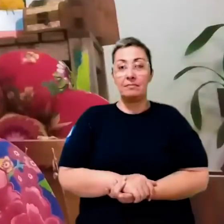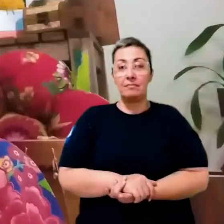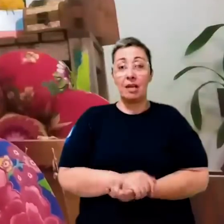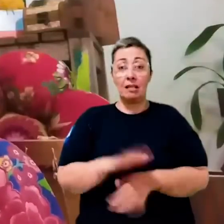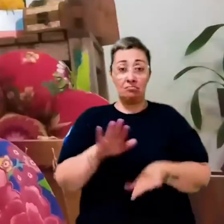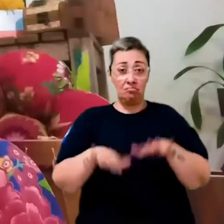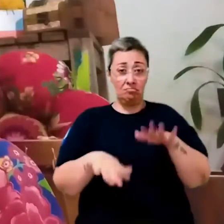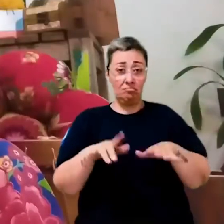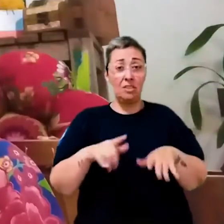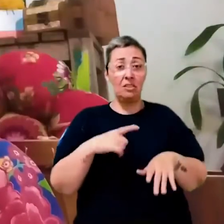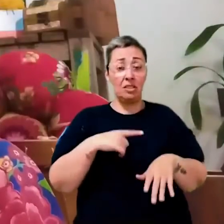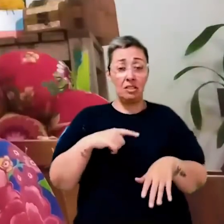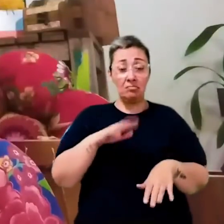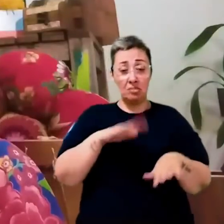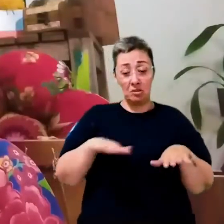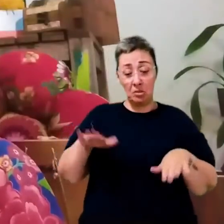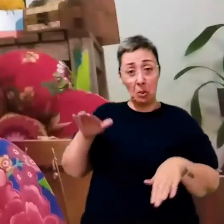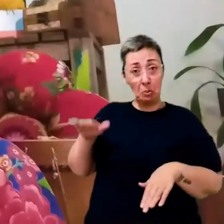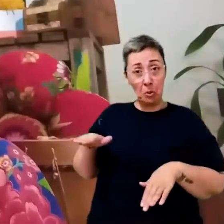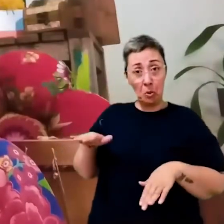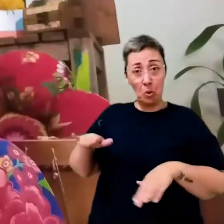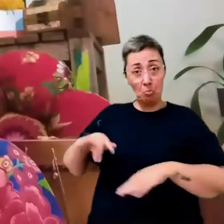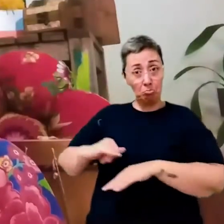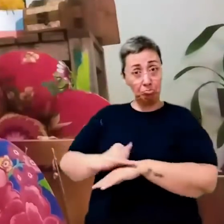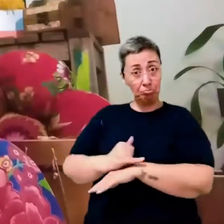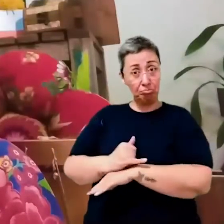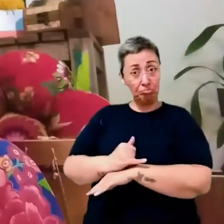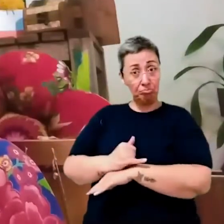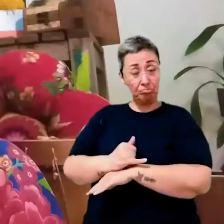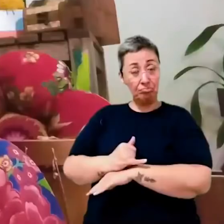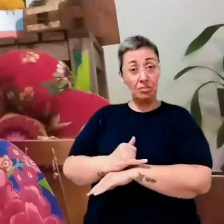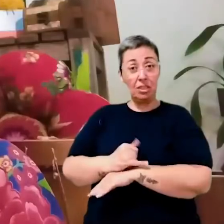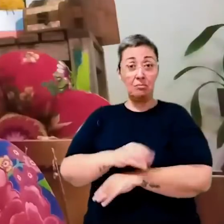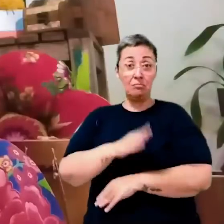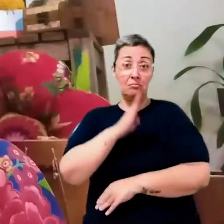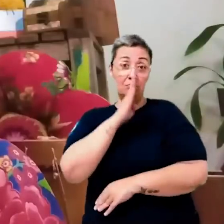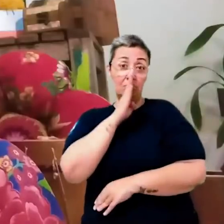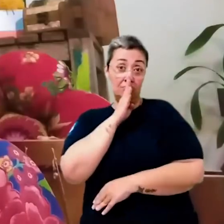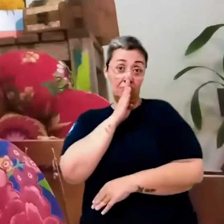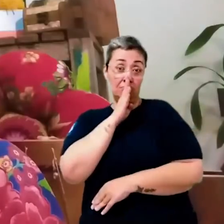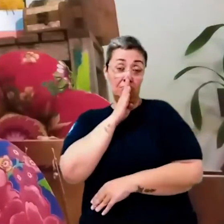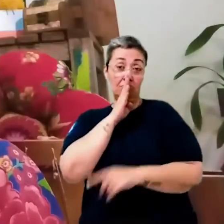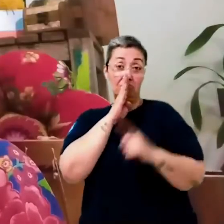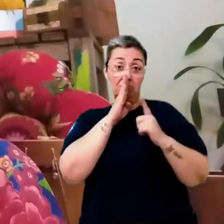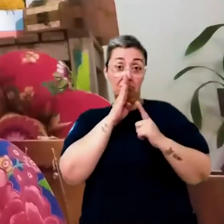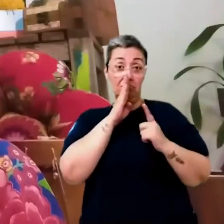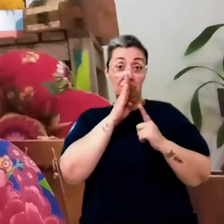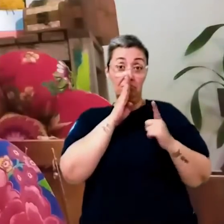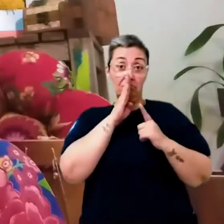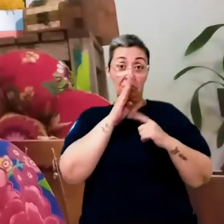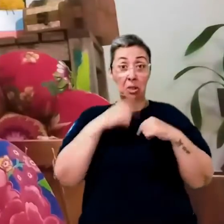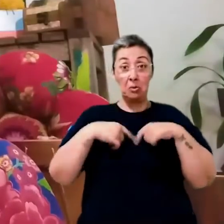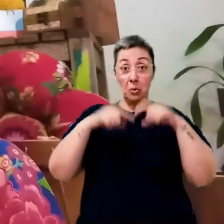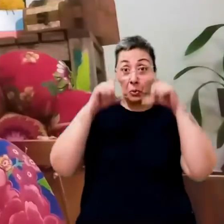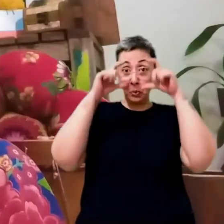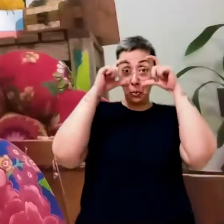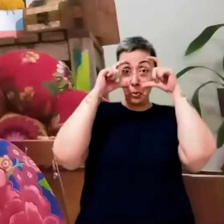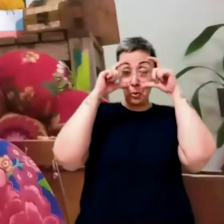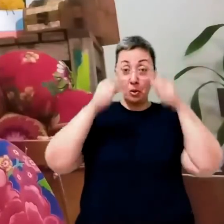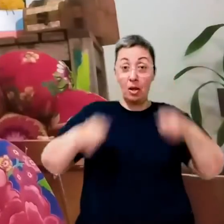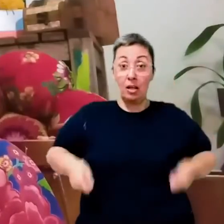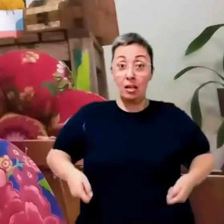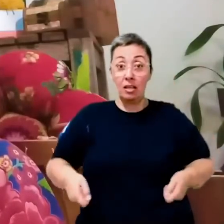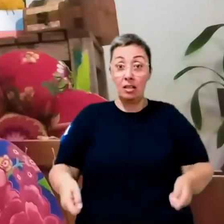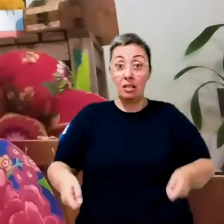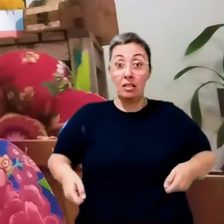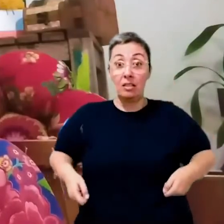Existem crianças baixinhas, gorduchas, caladas. Crianças de óculos, em cadeiras